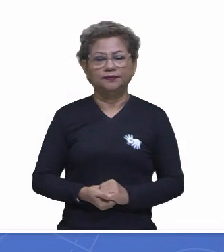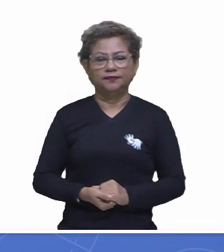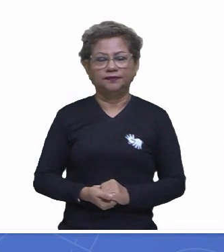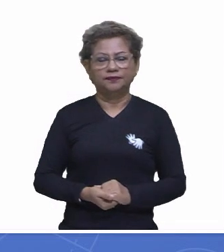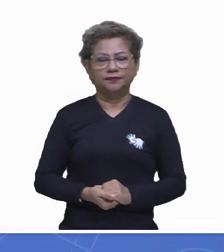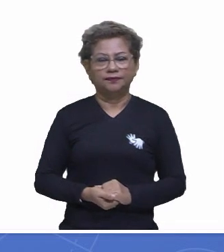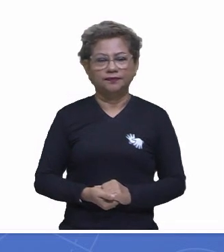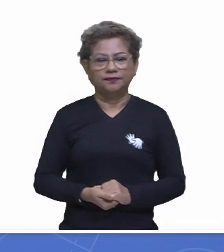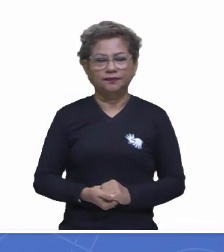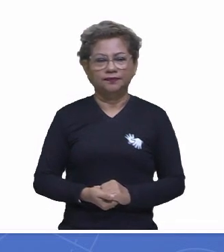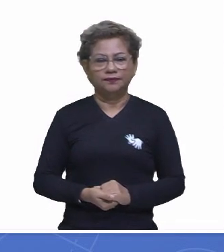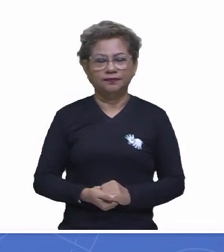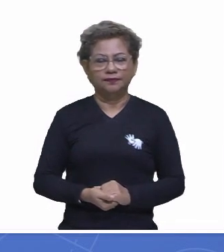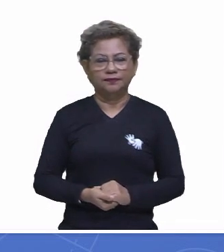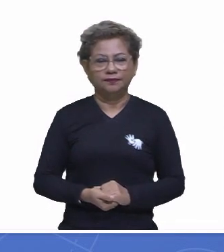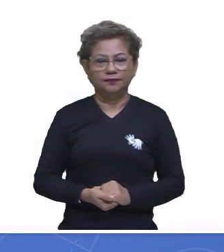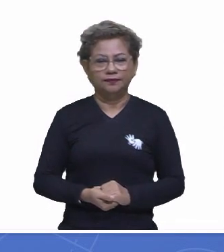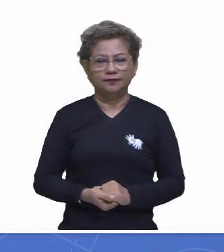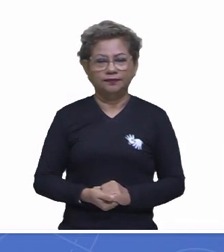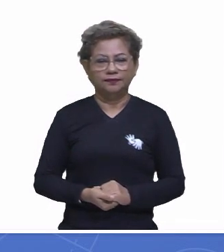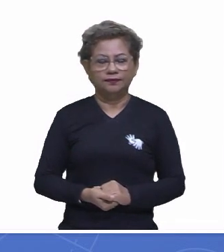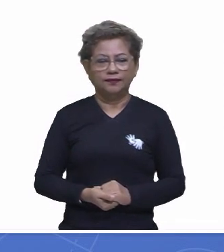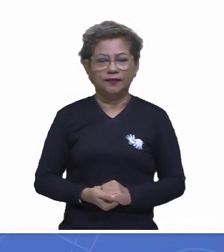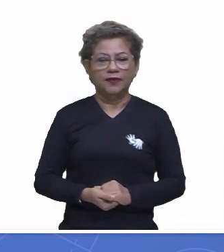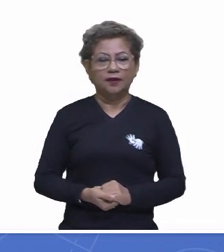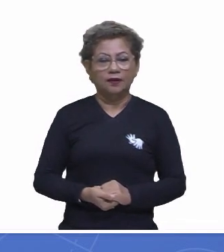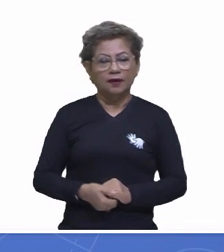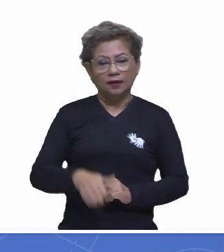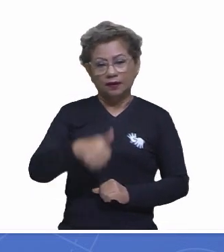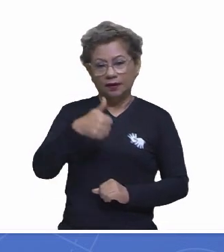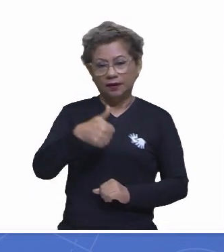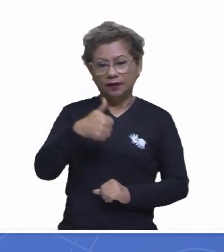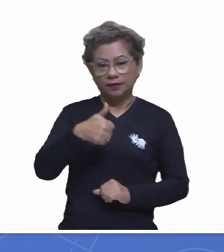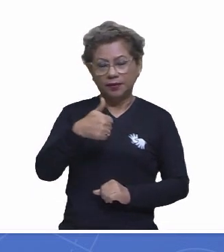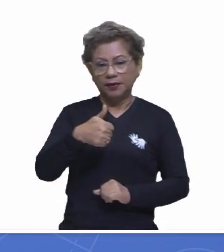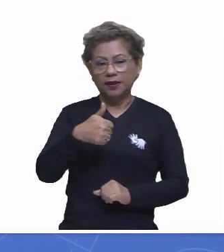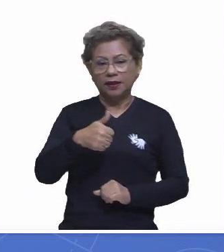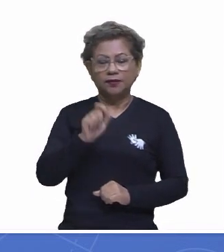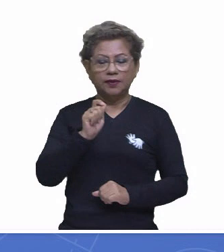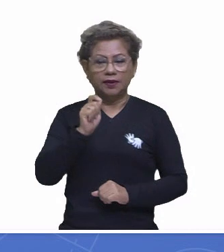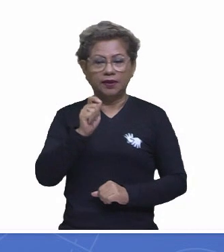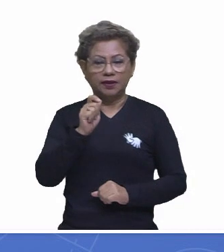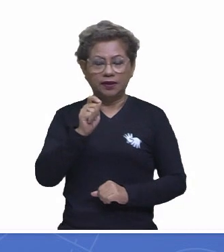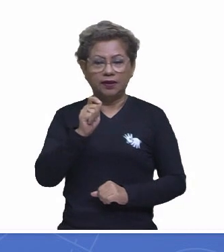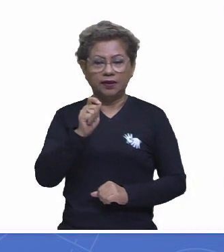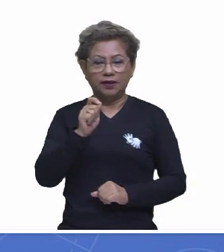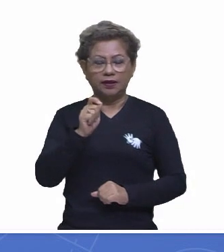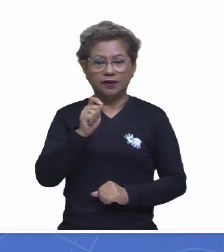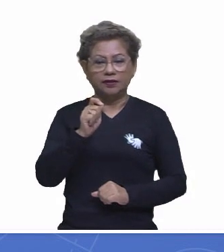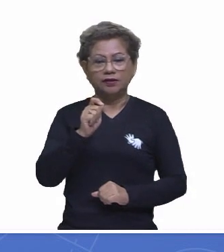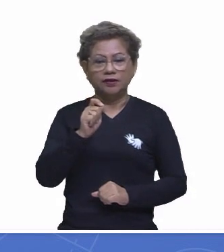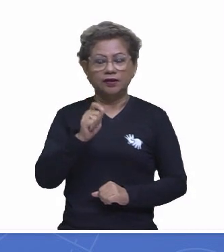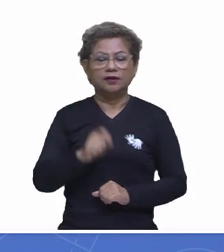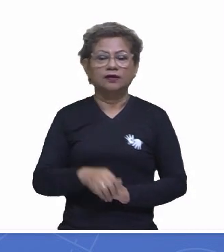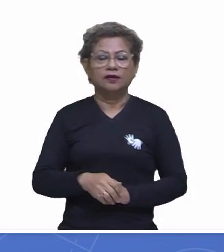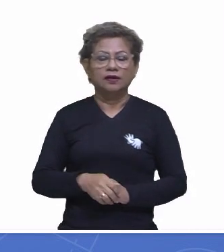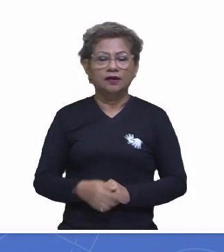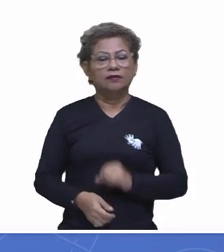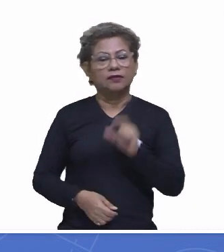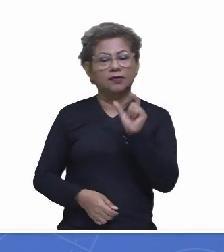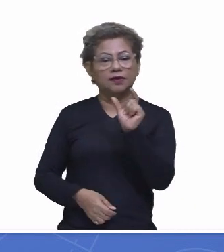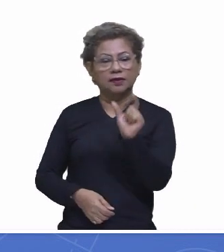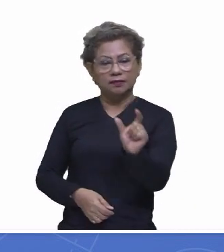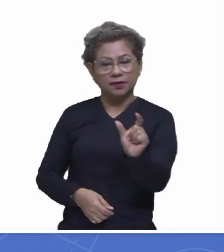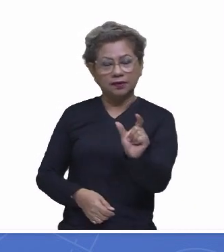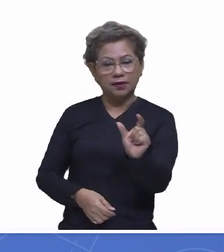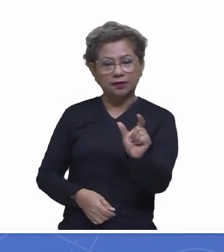nossa questão? Então, gente, nessa primeira aqui, my cousins, eu tenho plural. Se eu tenho plural e a regra do past continuous,